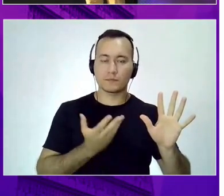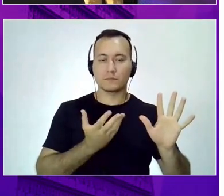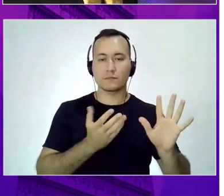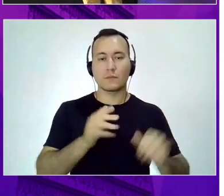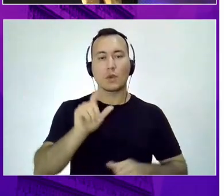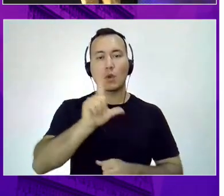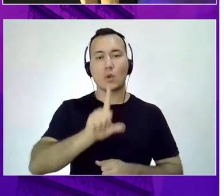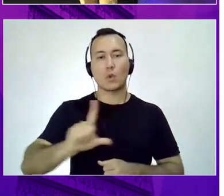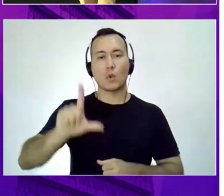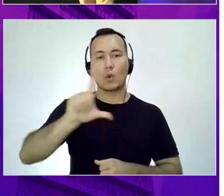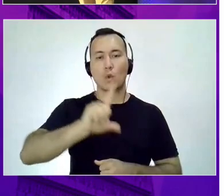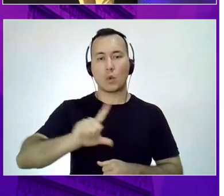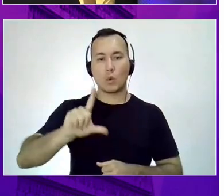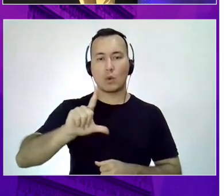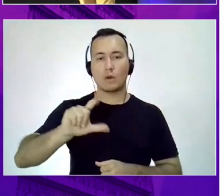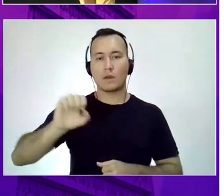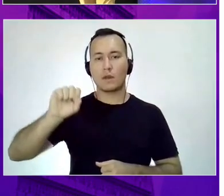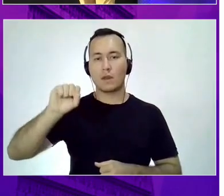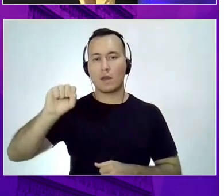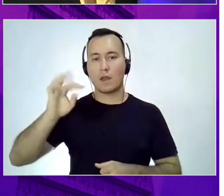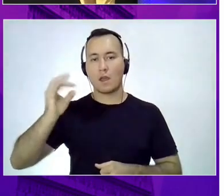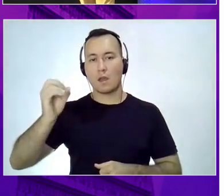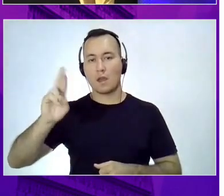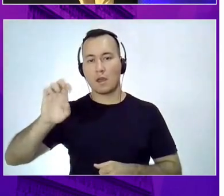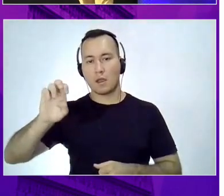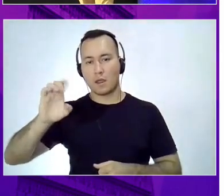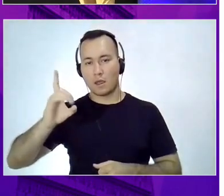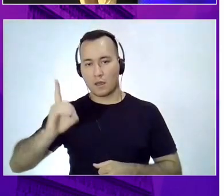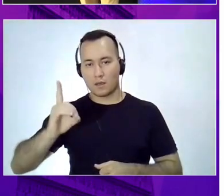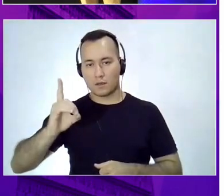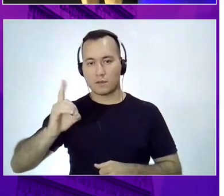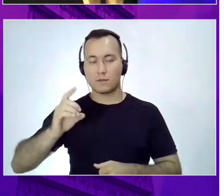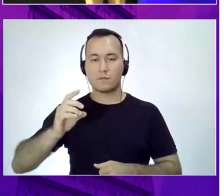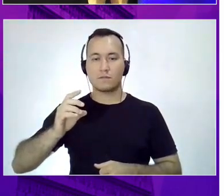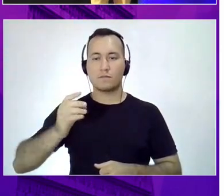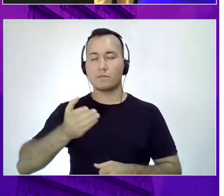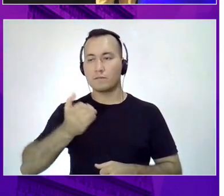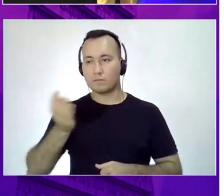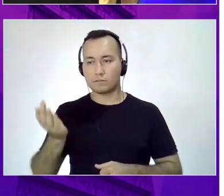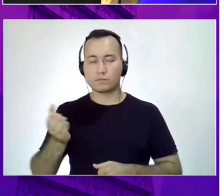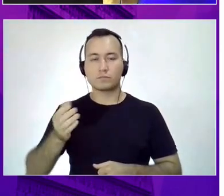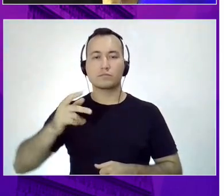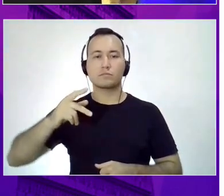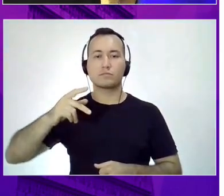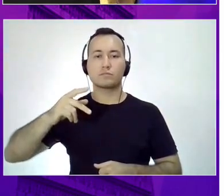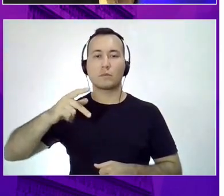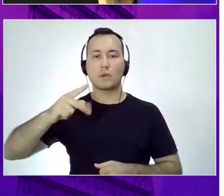e assim como outras aplicações, lá naquela época tinha uma lógica muito forte em Store Procedure.